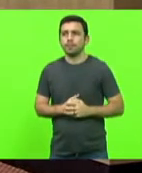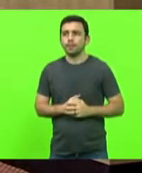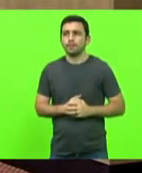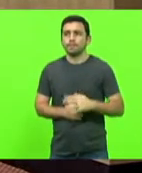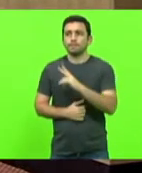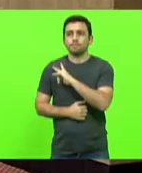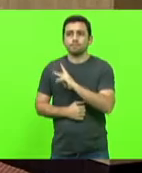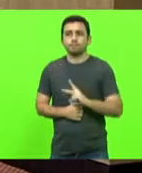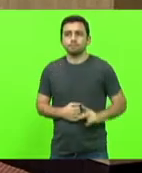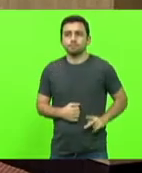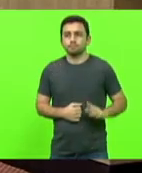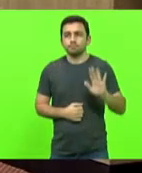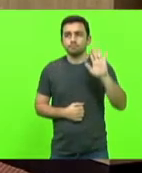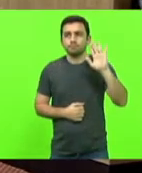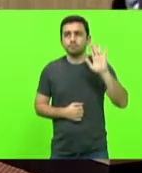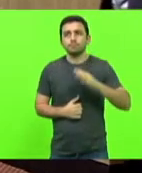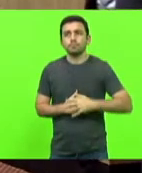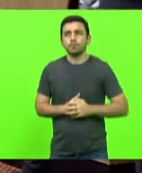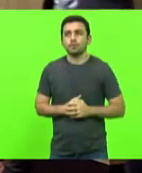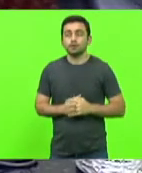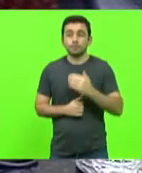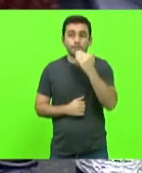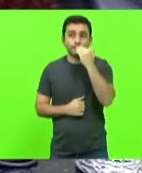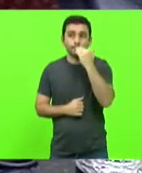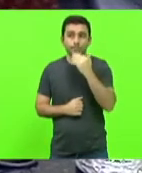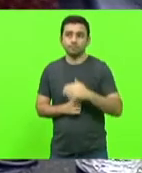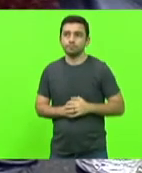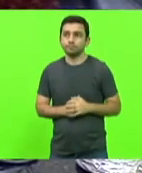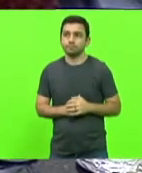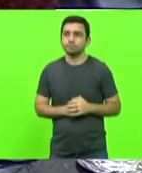Senhor Presidente, deputado Maciço Opelsa,